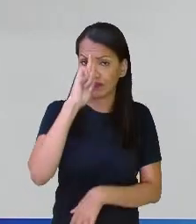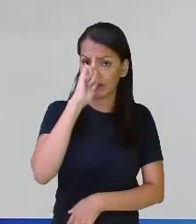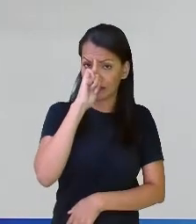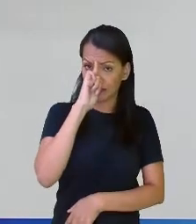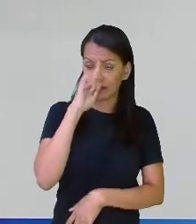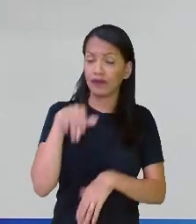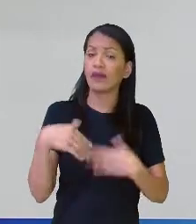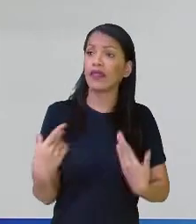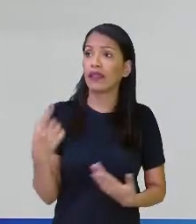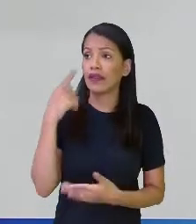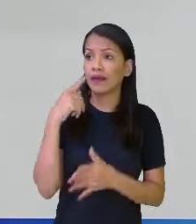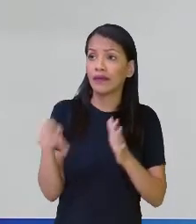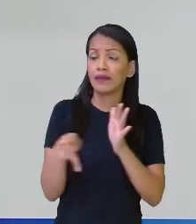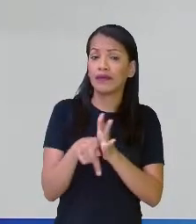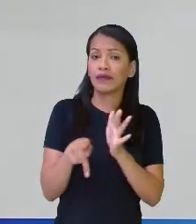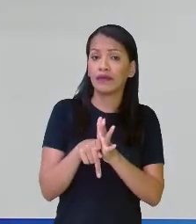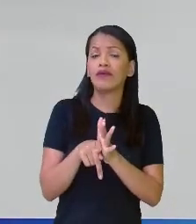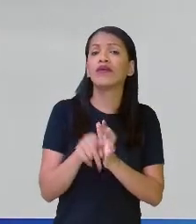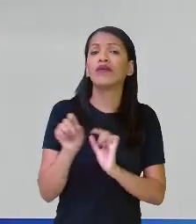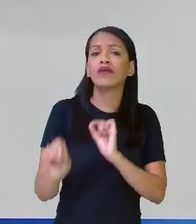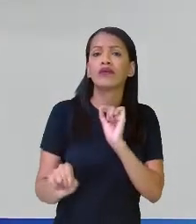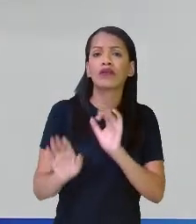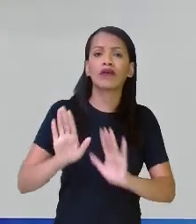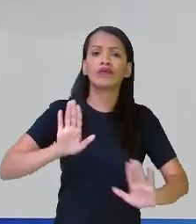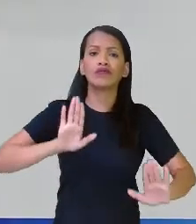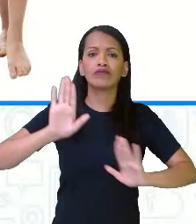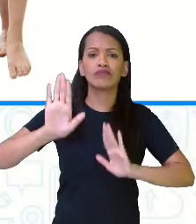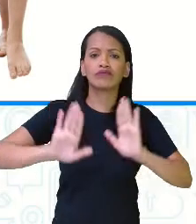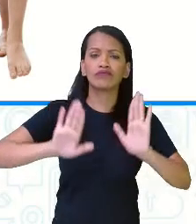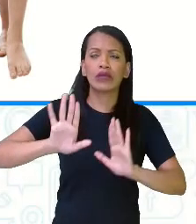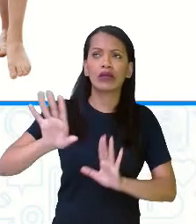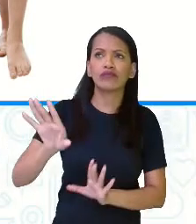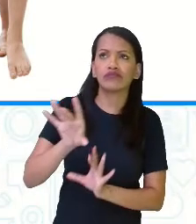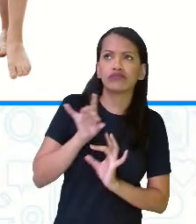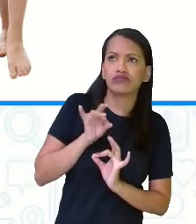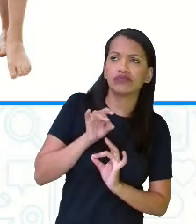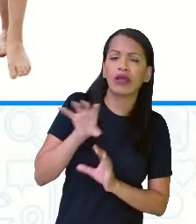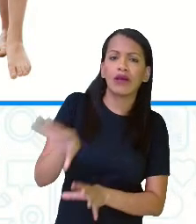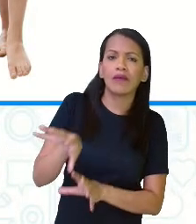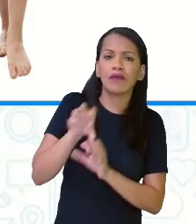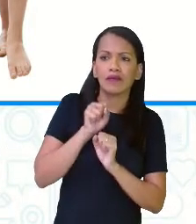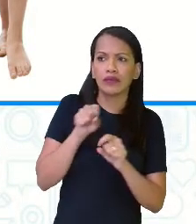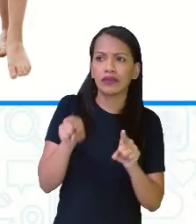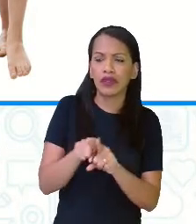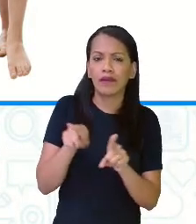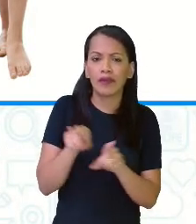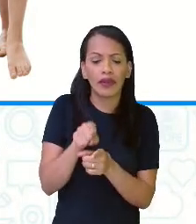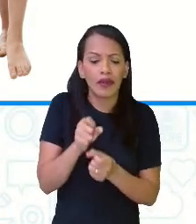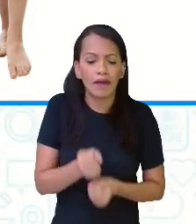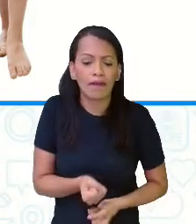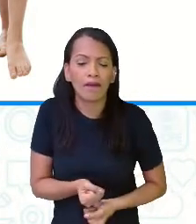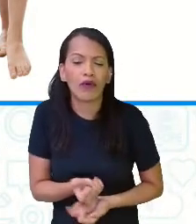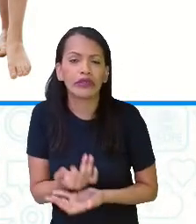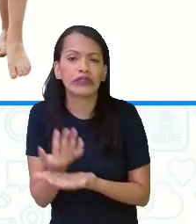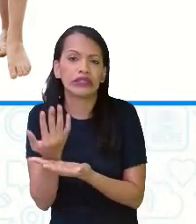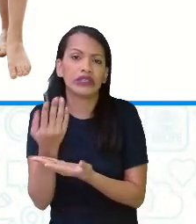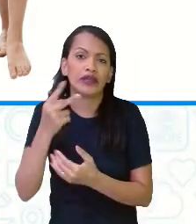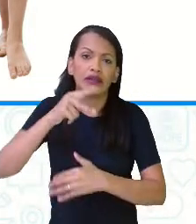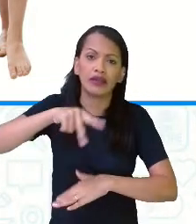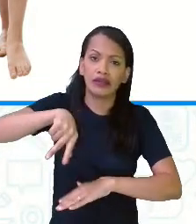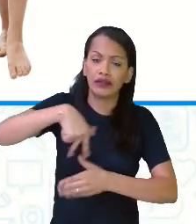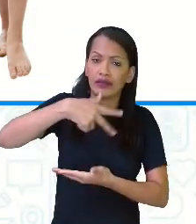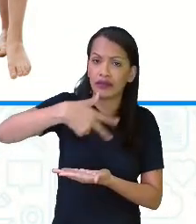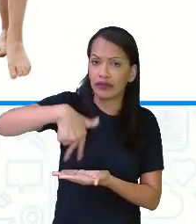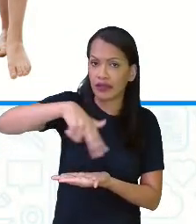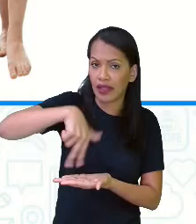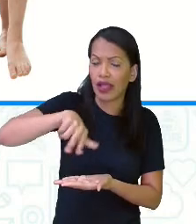teatro grego espetáculos de mímica, de dança, de música e recitação de poesias. Olha que bonito, eles